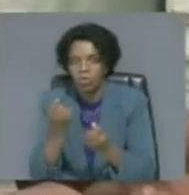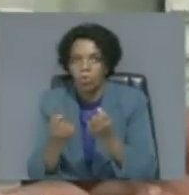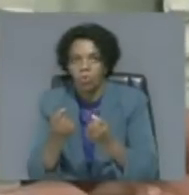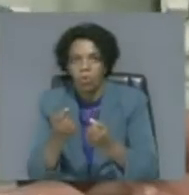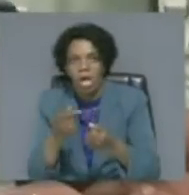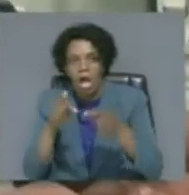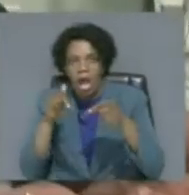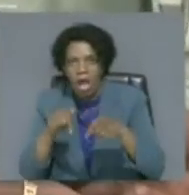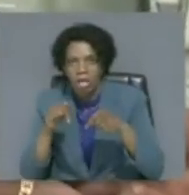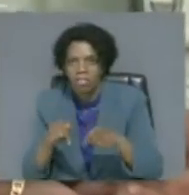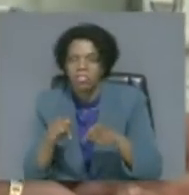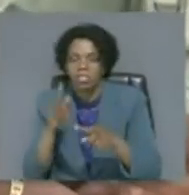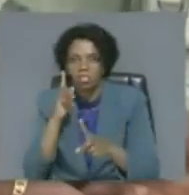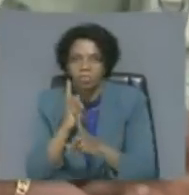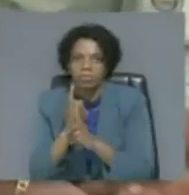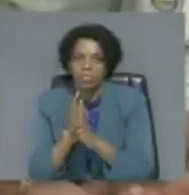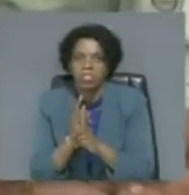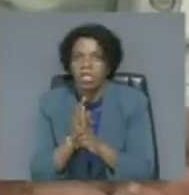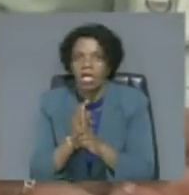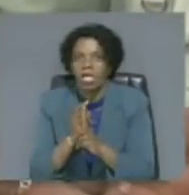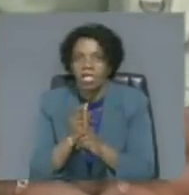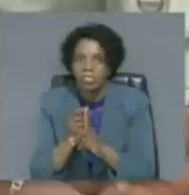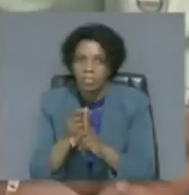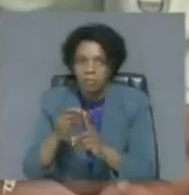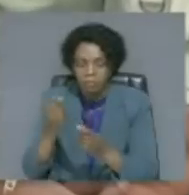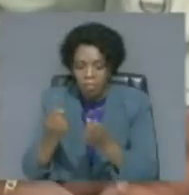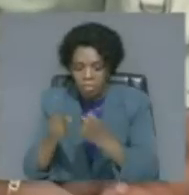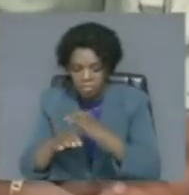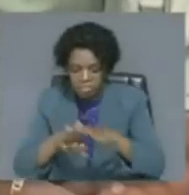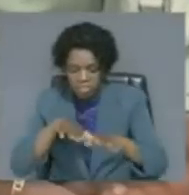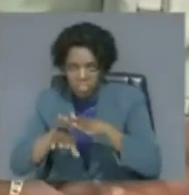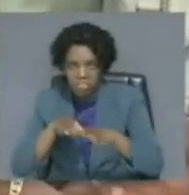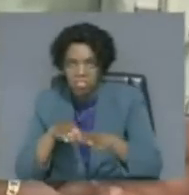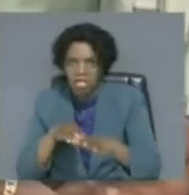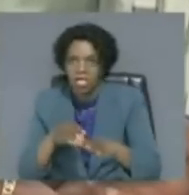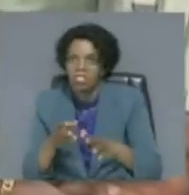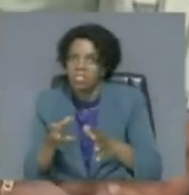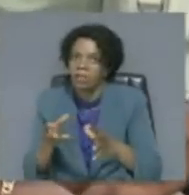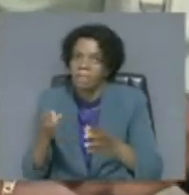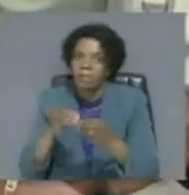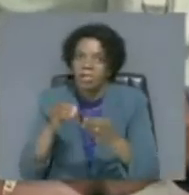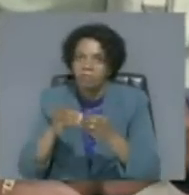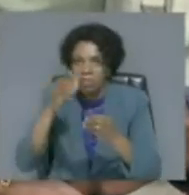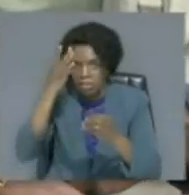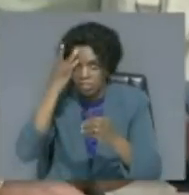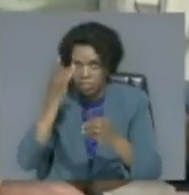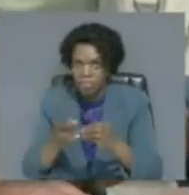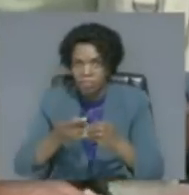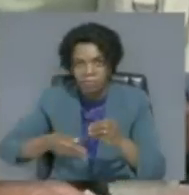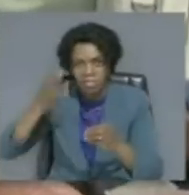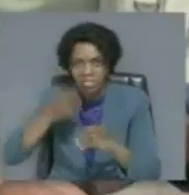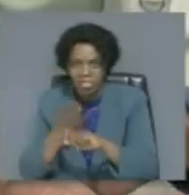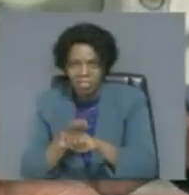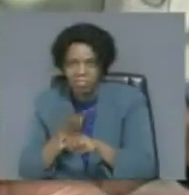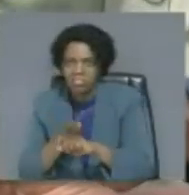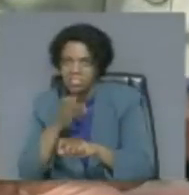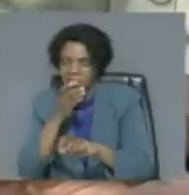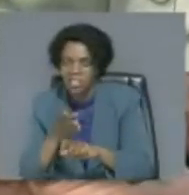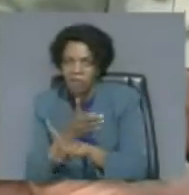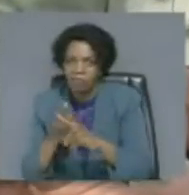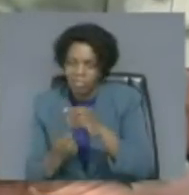centro da cidade. Portanto, já se fazia sentir há bastante tempo, pelos constrangimentos